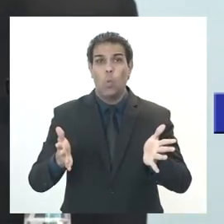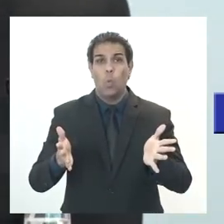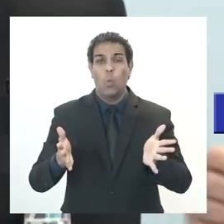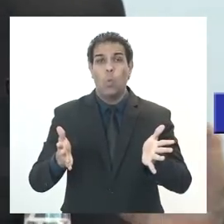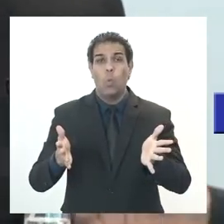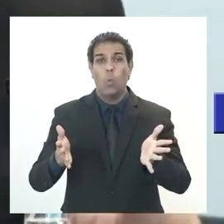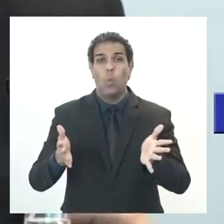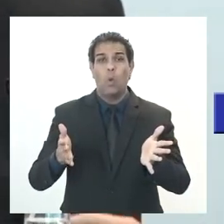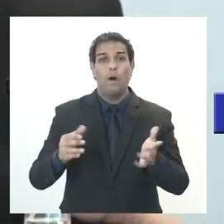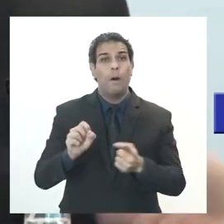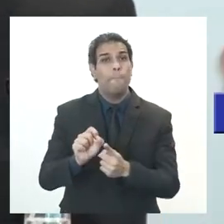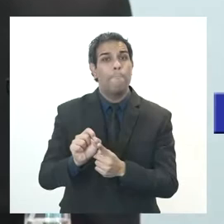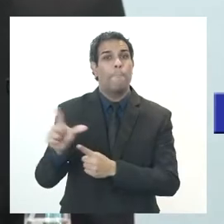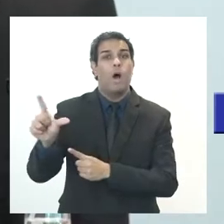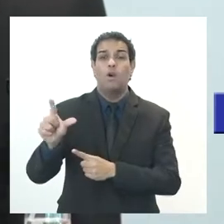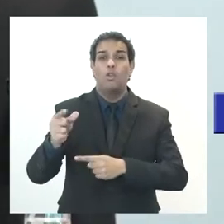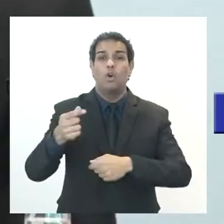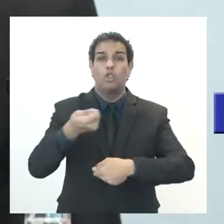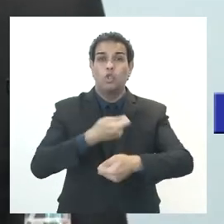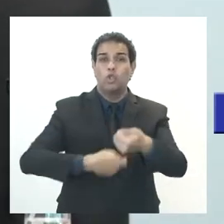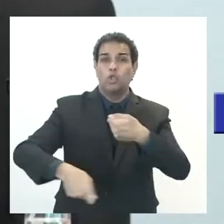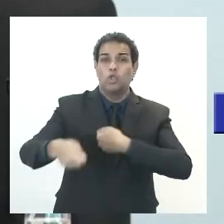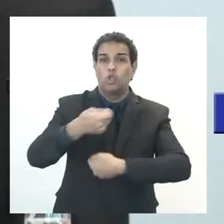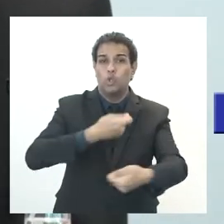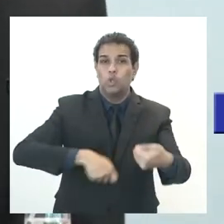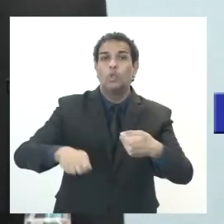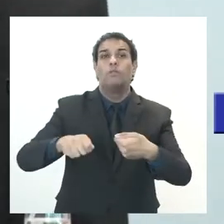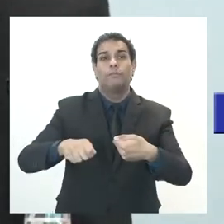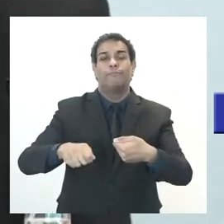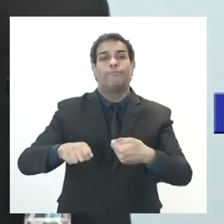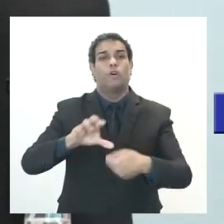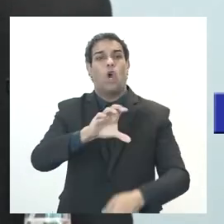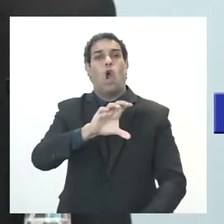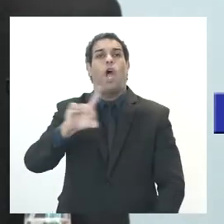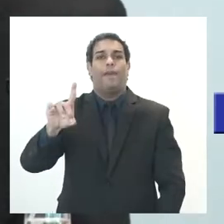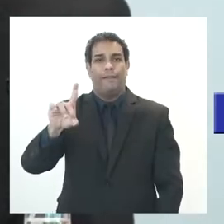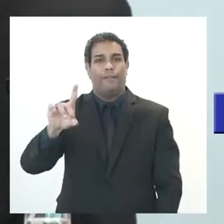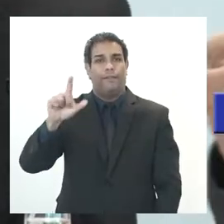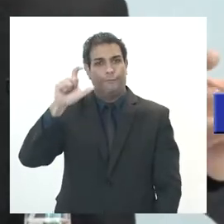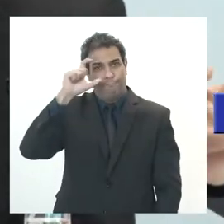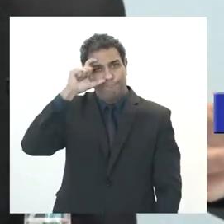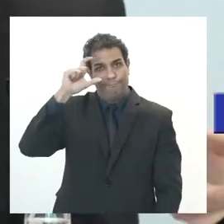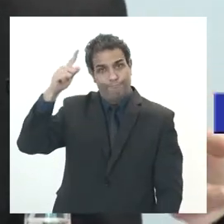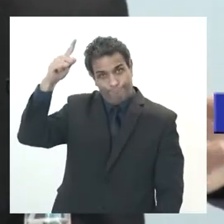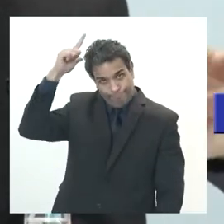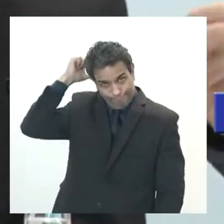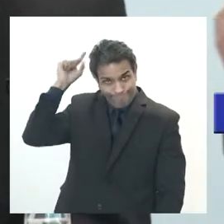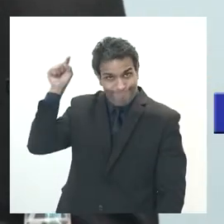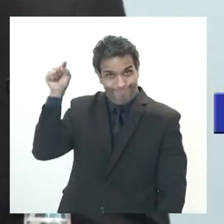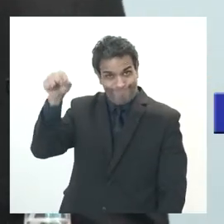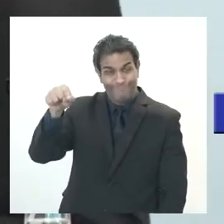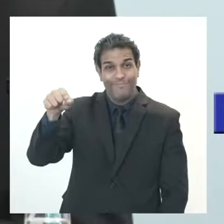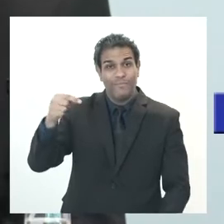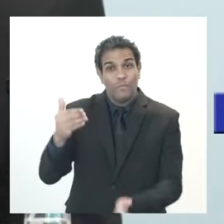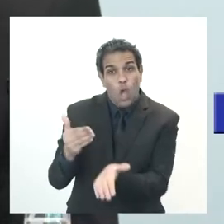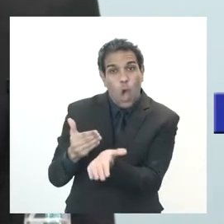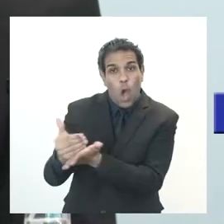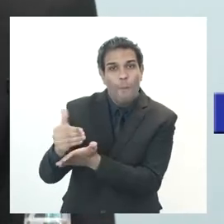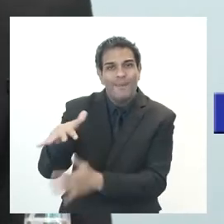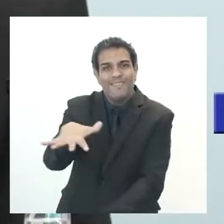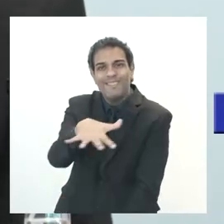do Ministério da economia é coordenada pelo Paulo Guedes aquele que veio da iniciativa